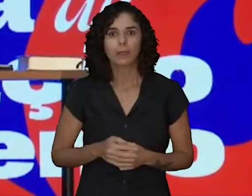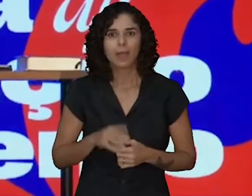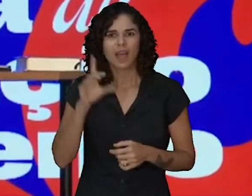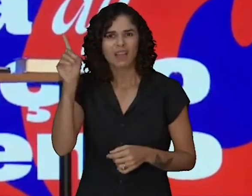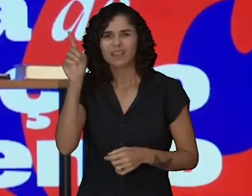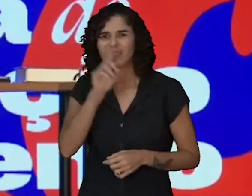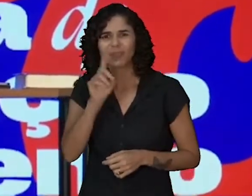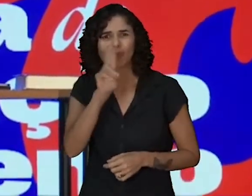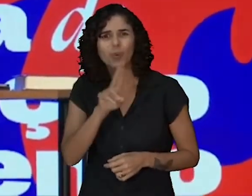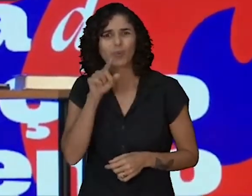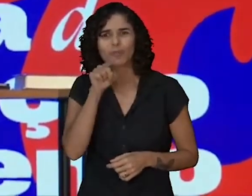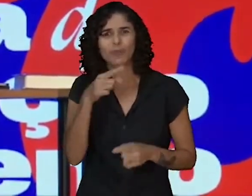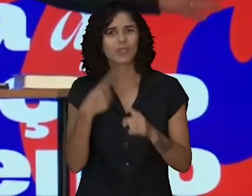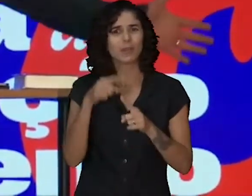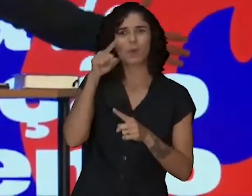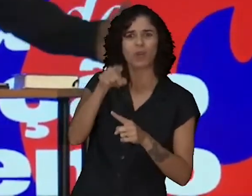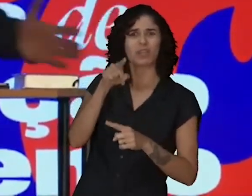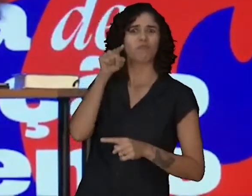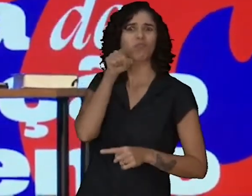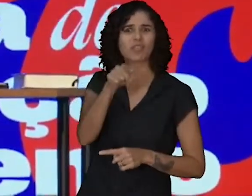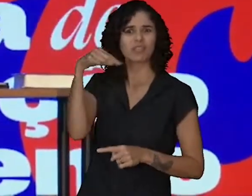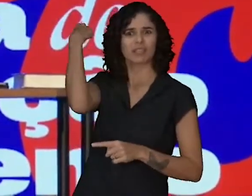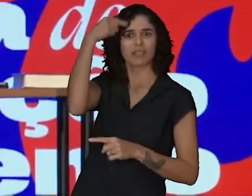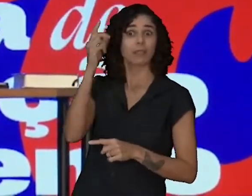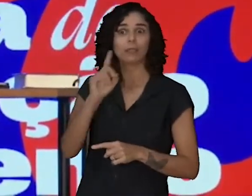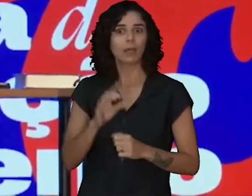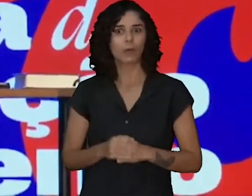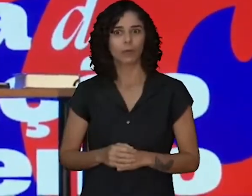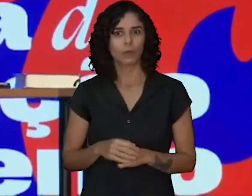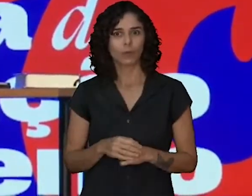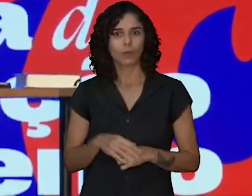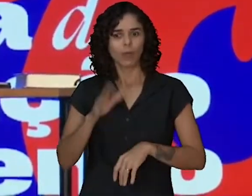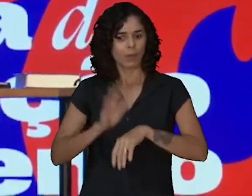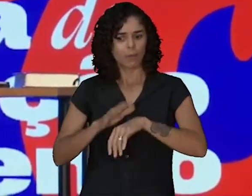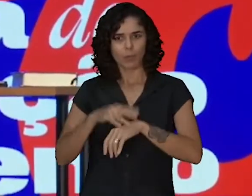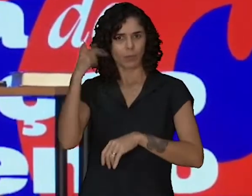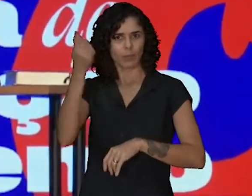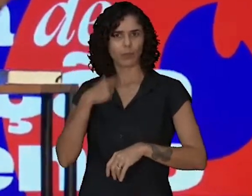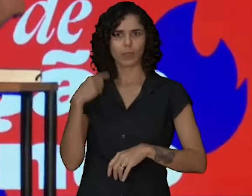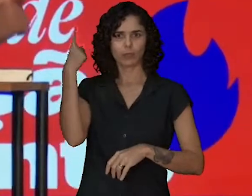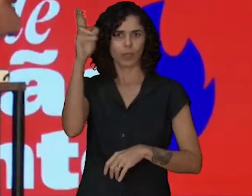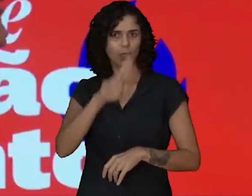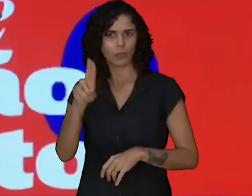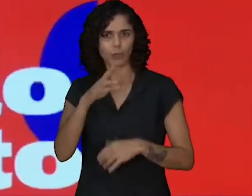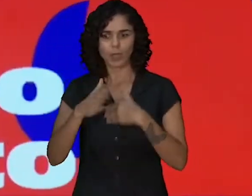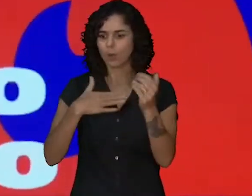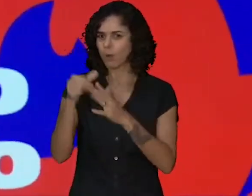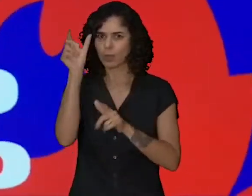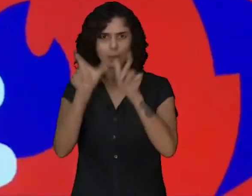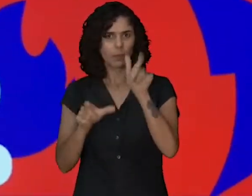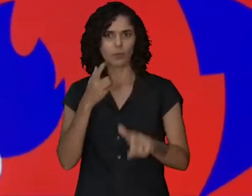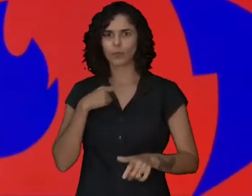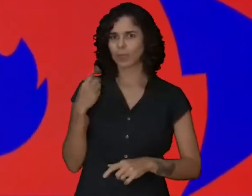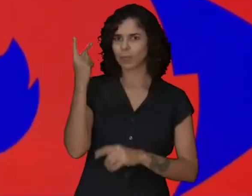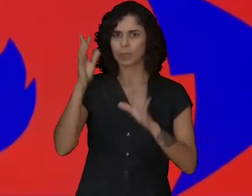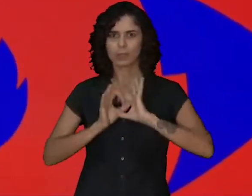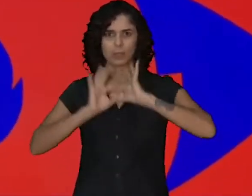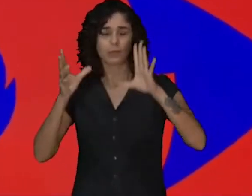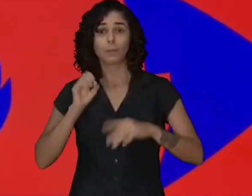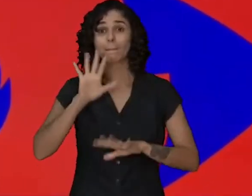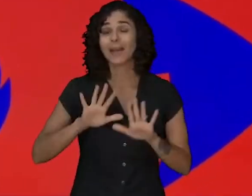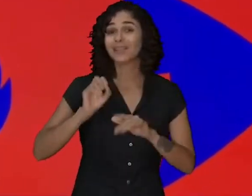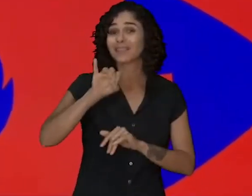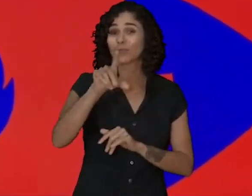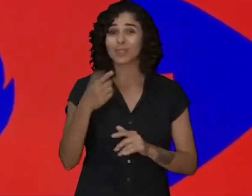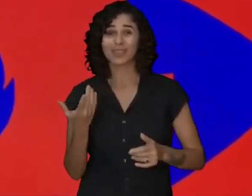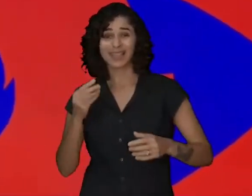porque Ele é Deus, e porque Ele decidiu. O problema é que quando você tem um pecado na sua vida, que